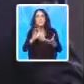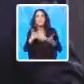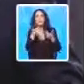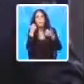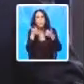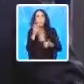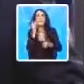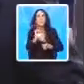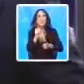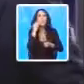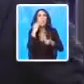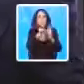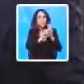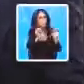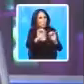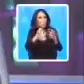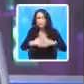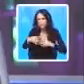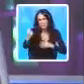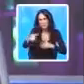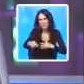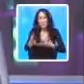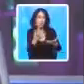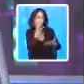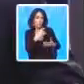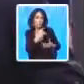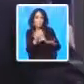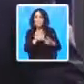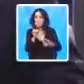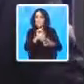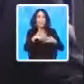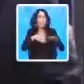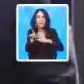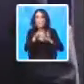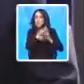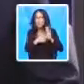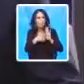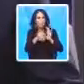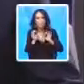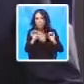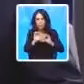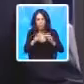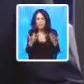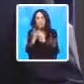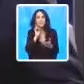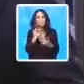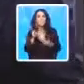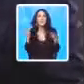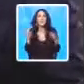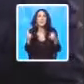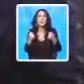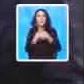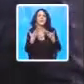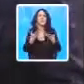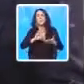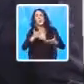foi útil. Mas, portanto, tem dúvidas sobre isso? Olha, ao contrário do que o Governo disse, isto não foi feito. Ora, o que é importante não é combater